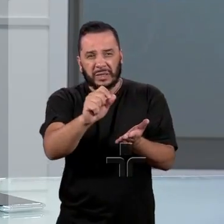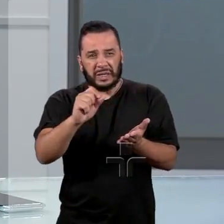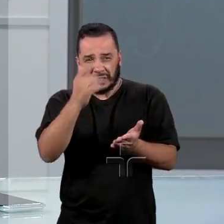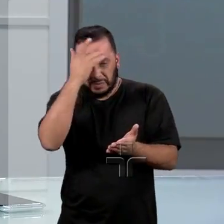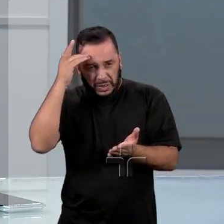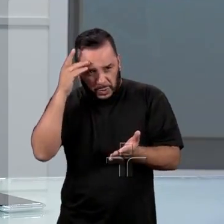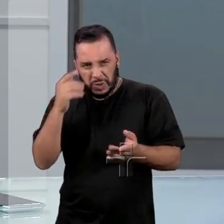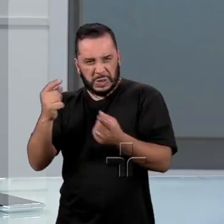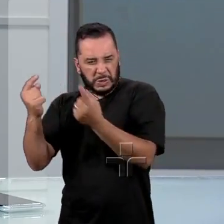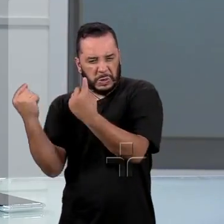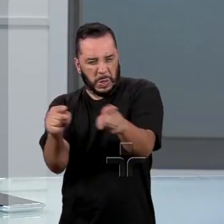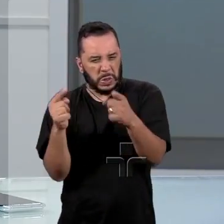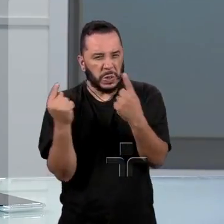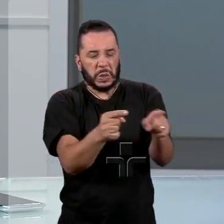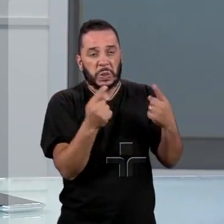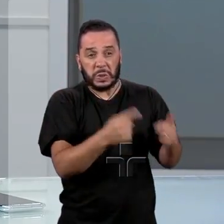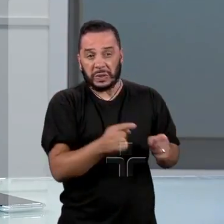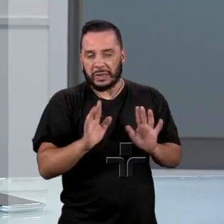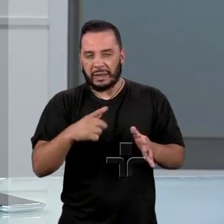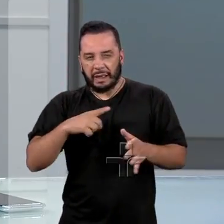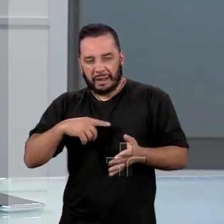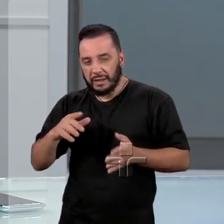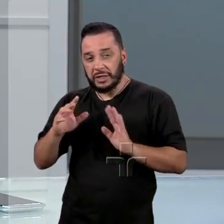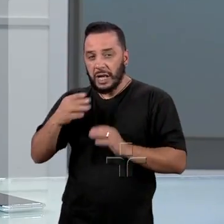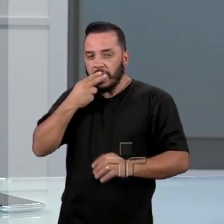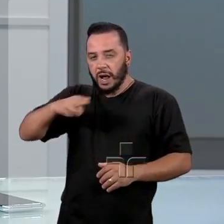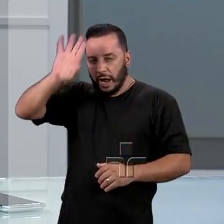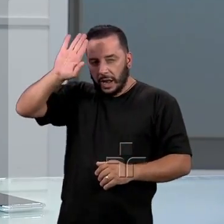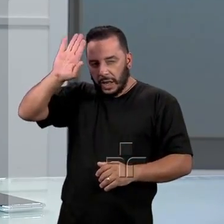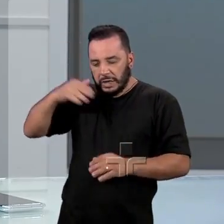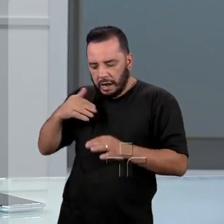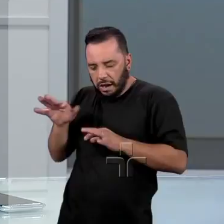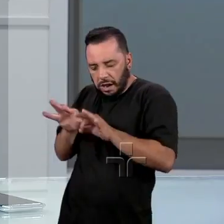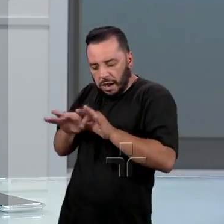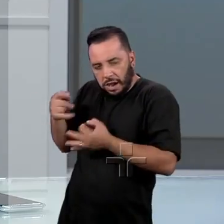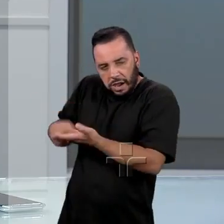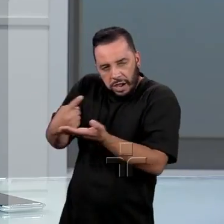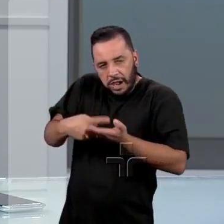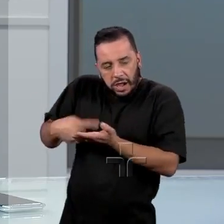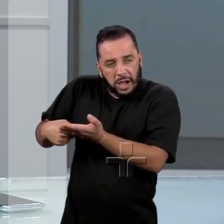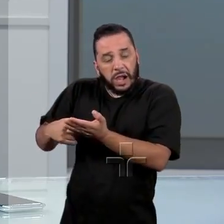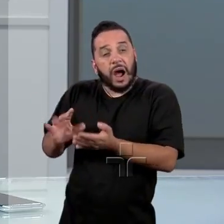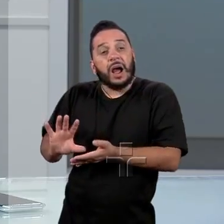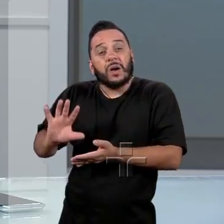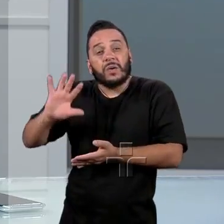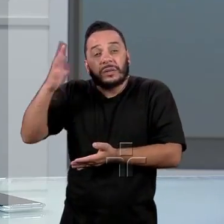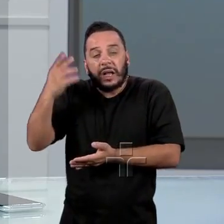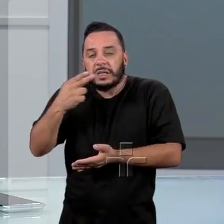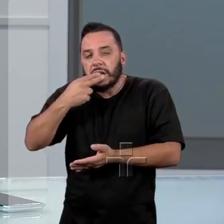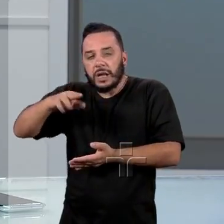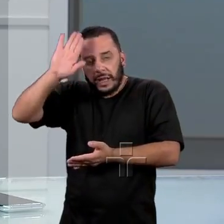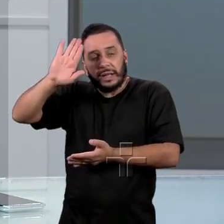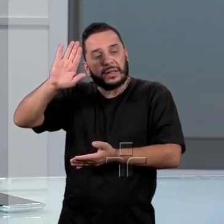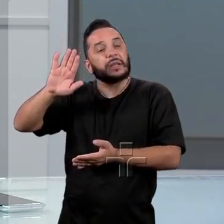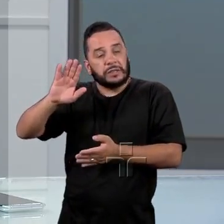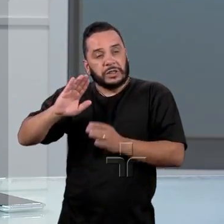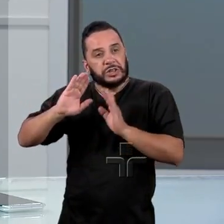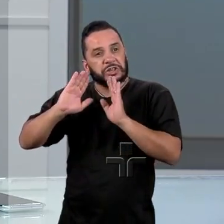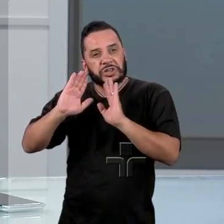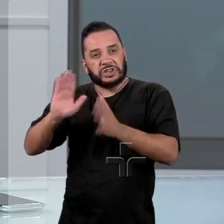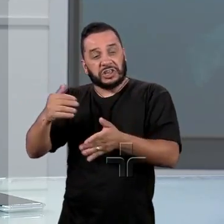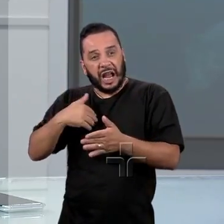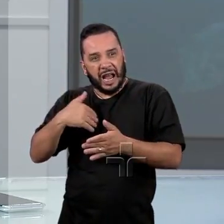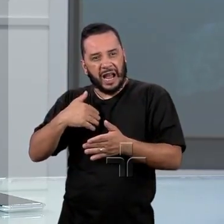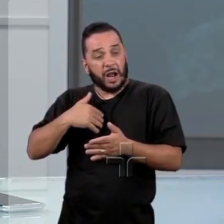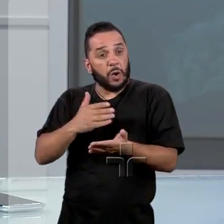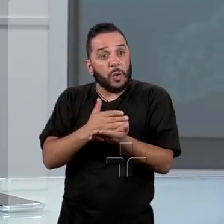né? E aí ele prepara tudo. Em 1938 é quando acontece a guinada. E o que era uma